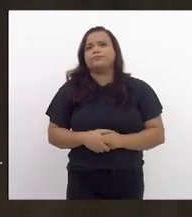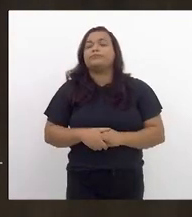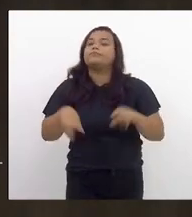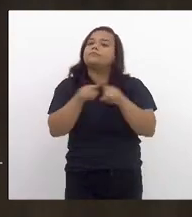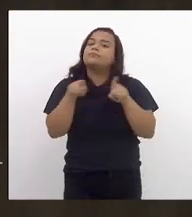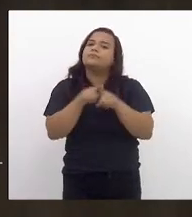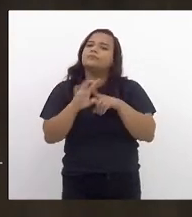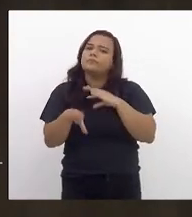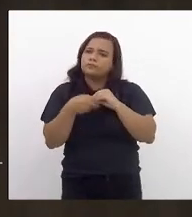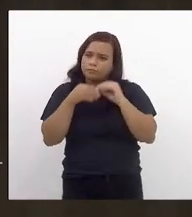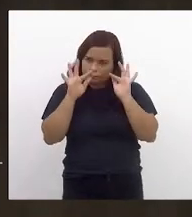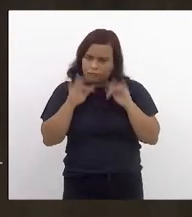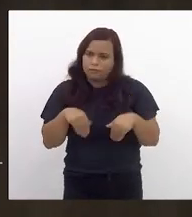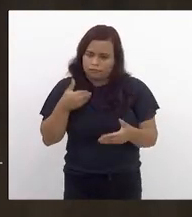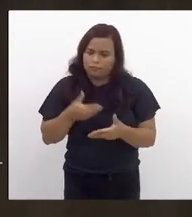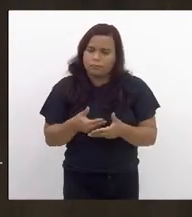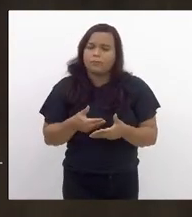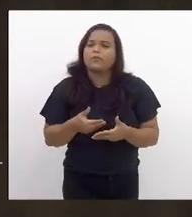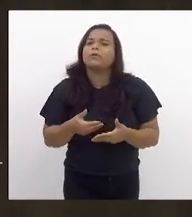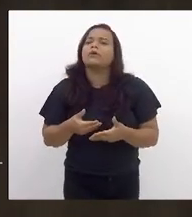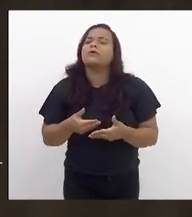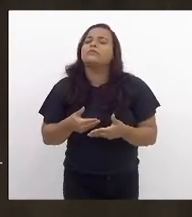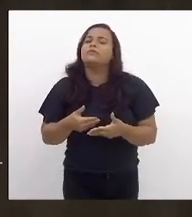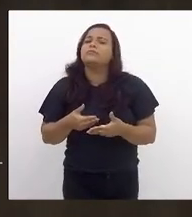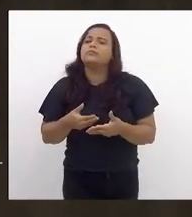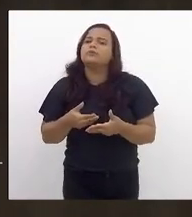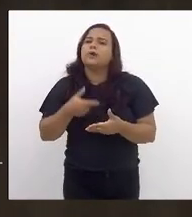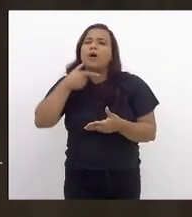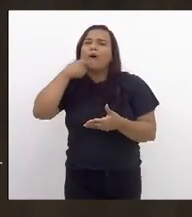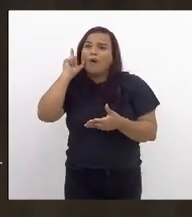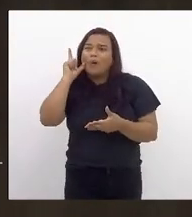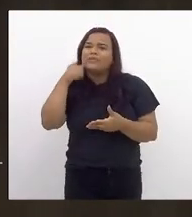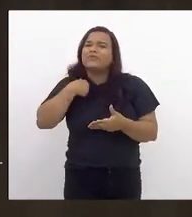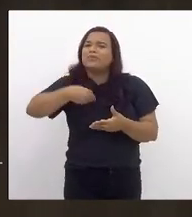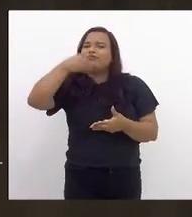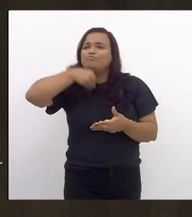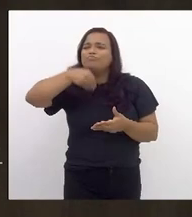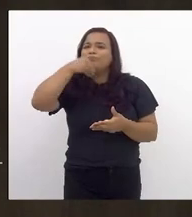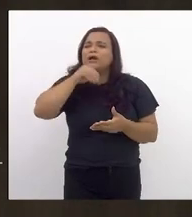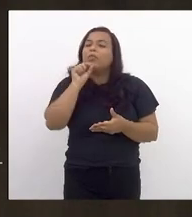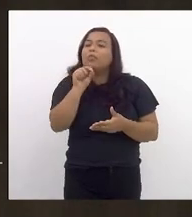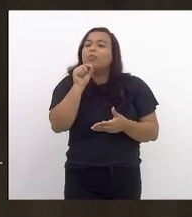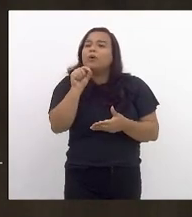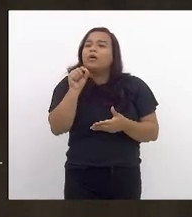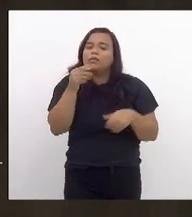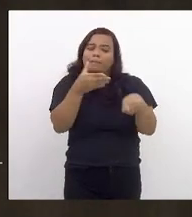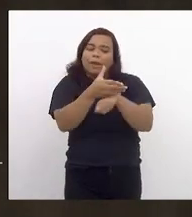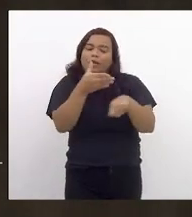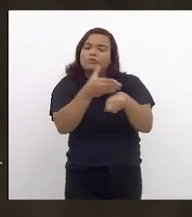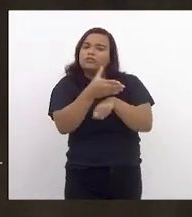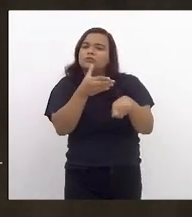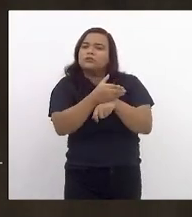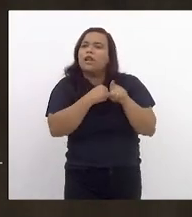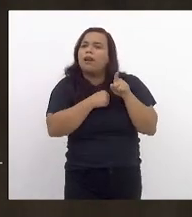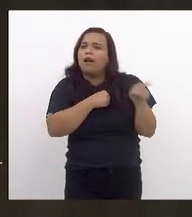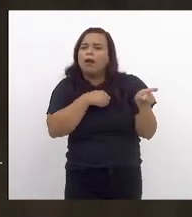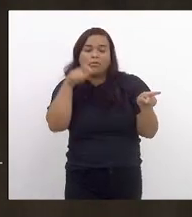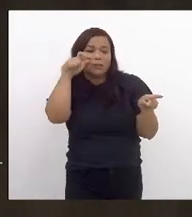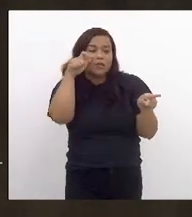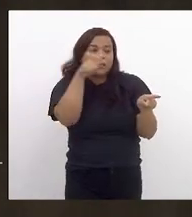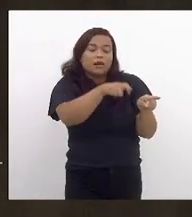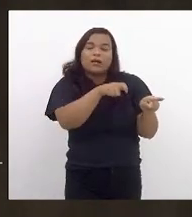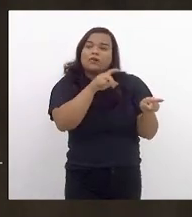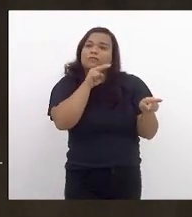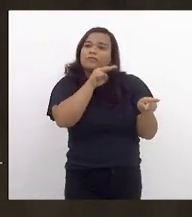concluir, eu ontem tive a oportunidade de participar, assistir, com